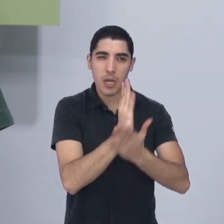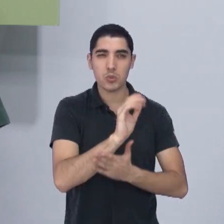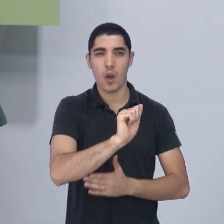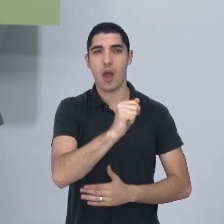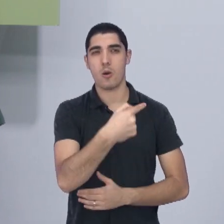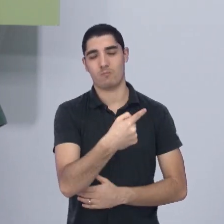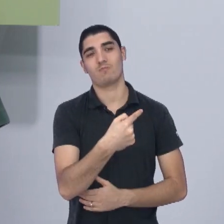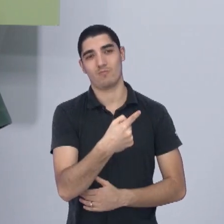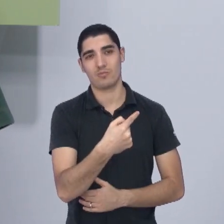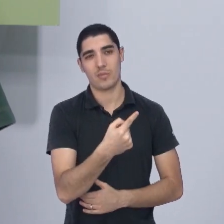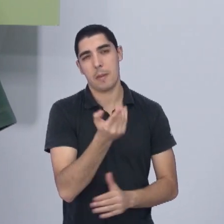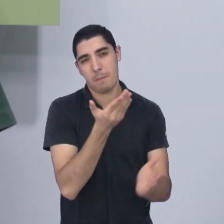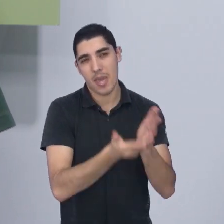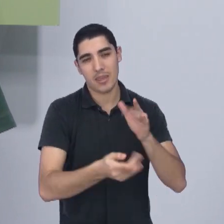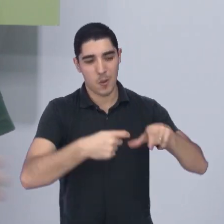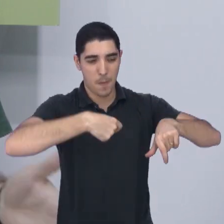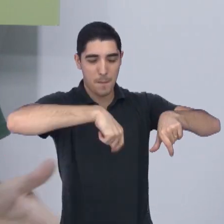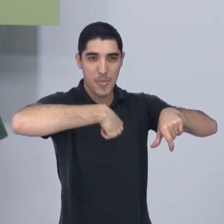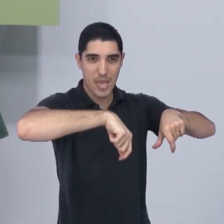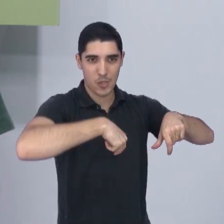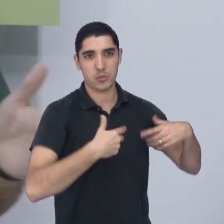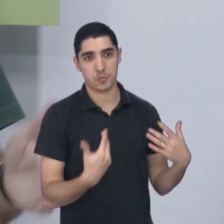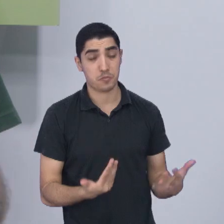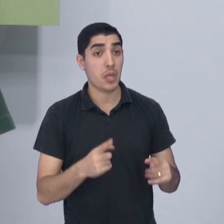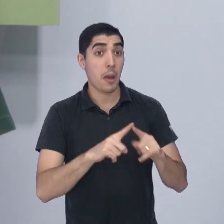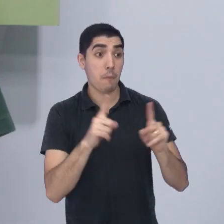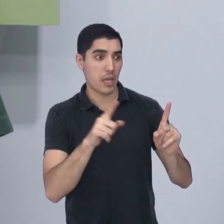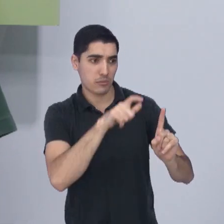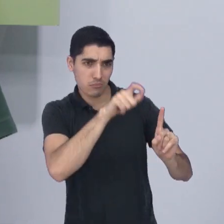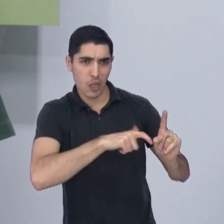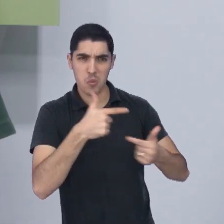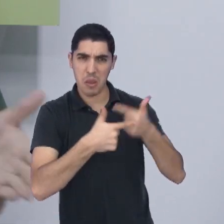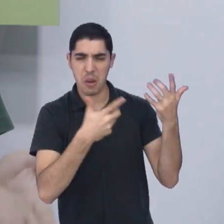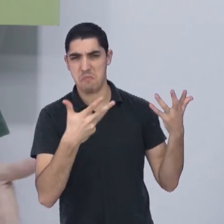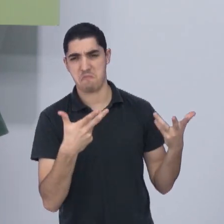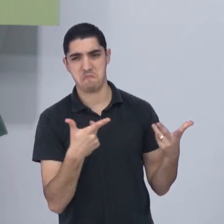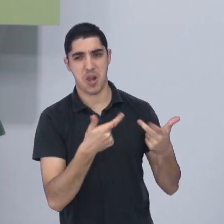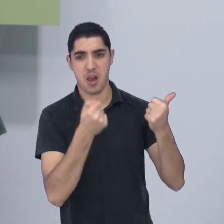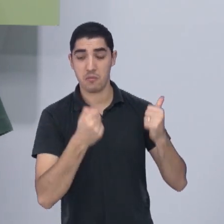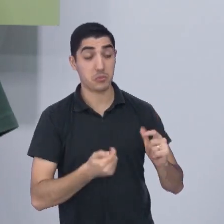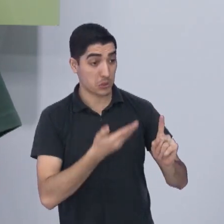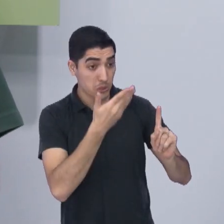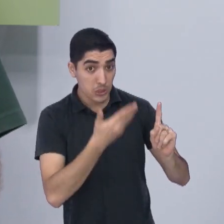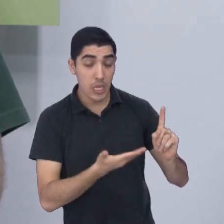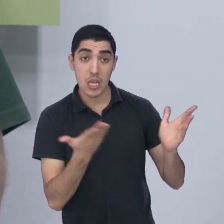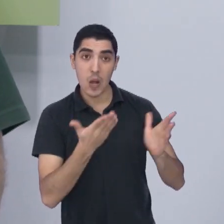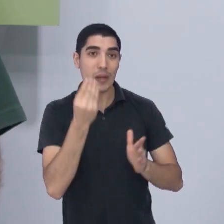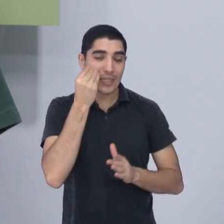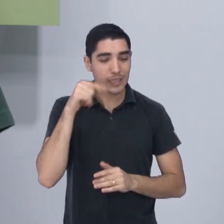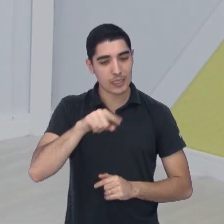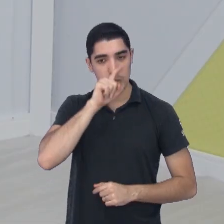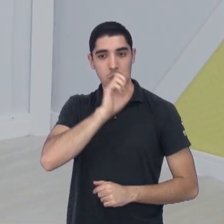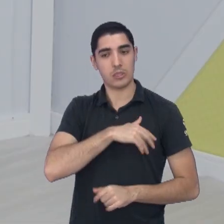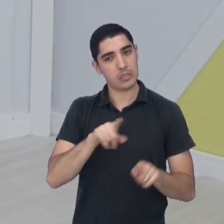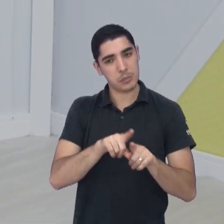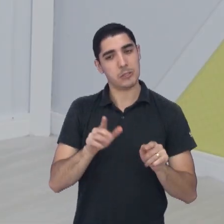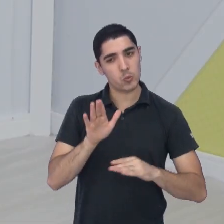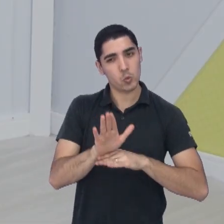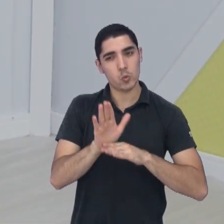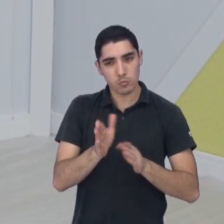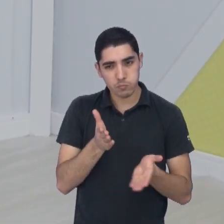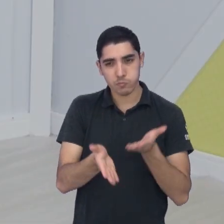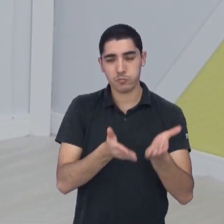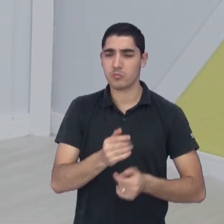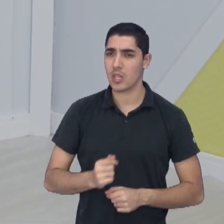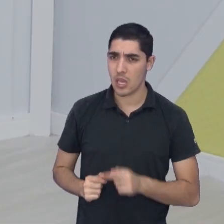nada que arruine o trabalho que ele fez na Portuguesa Santista, o que ele está tentando fazer agora no São José. Pois é, algum ponto que